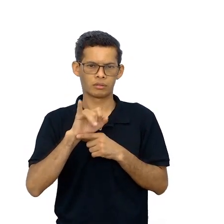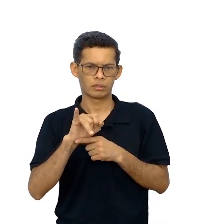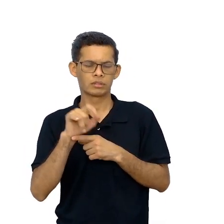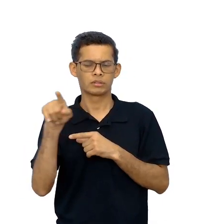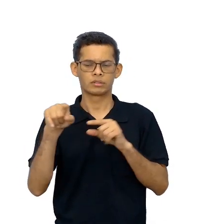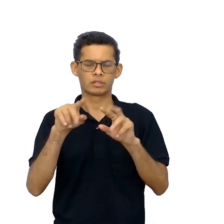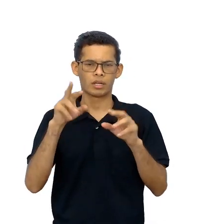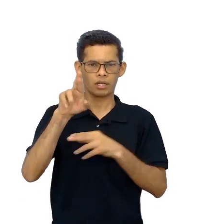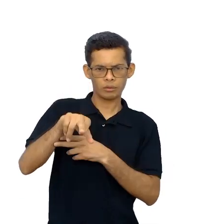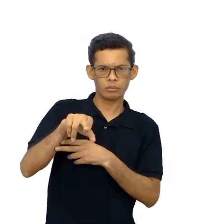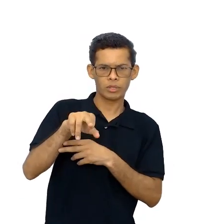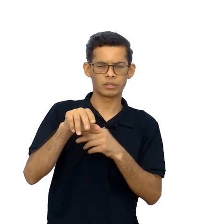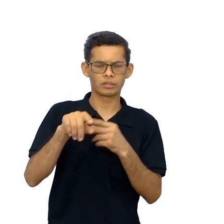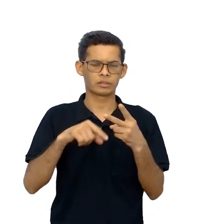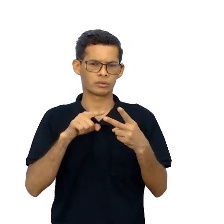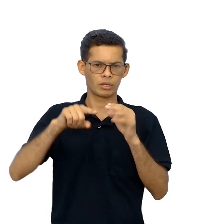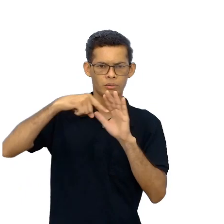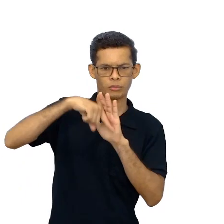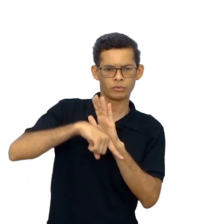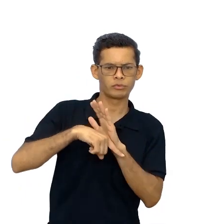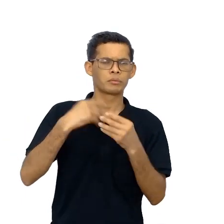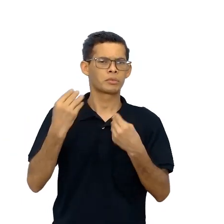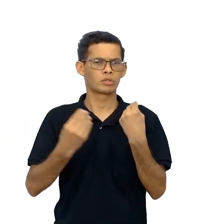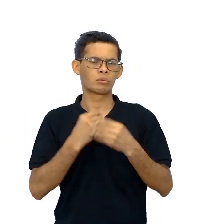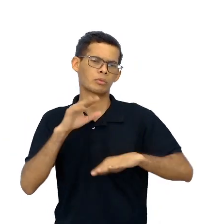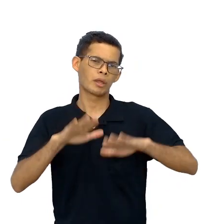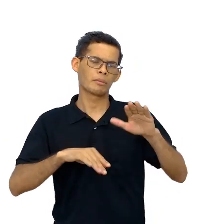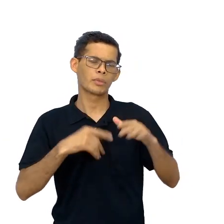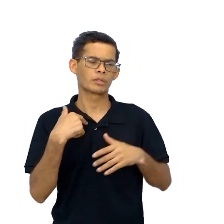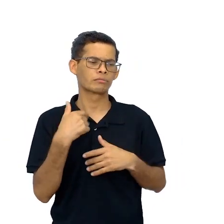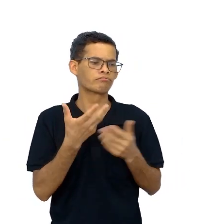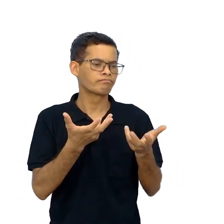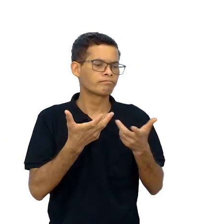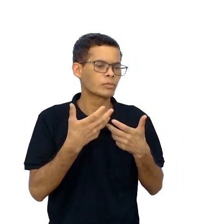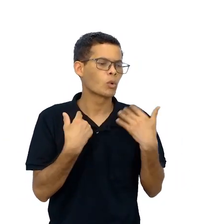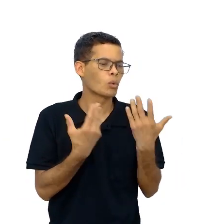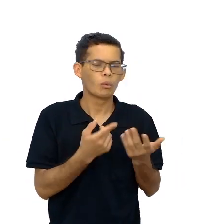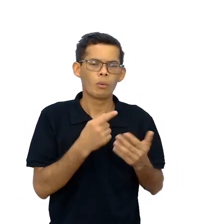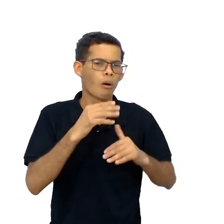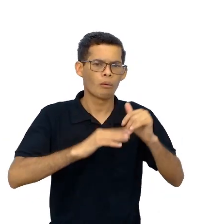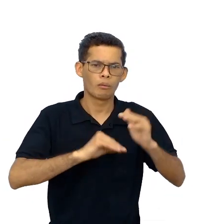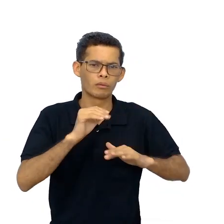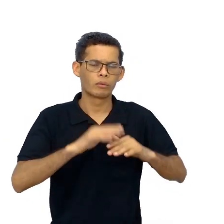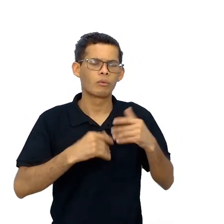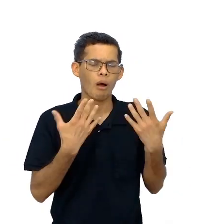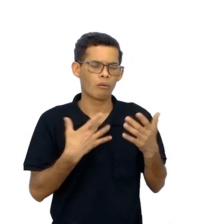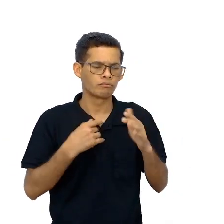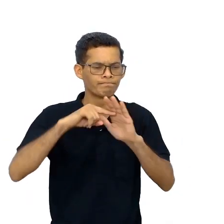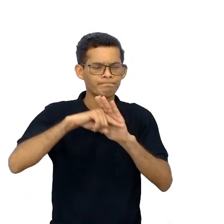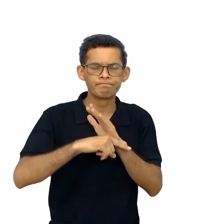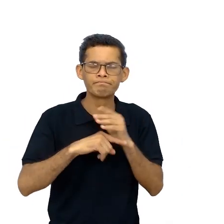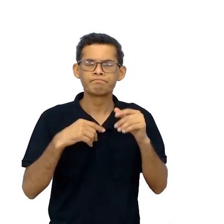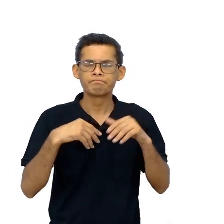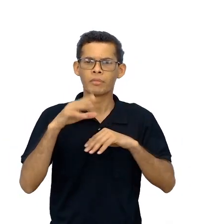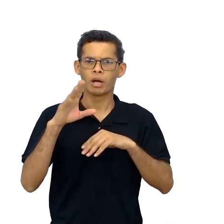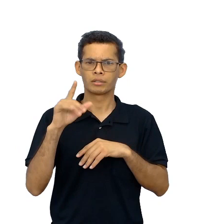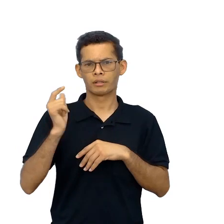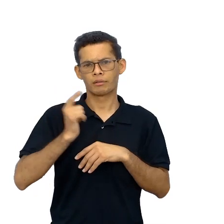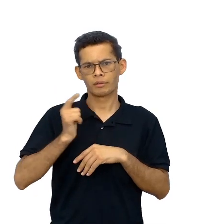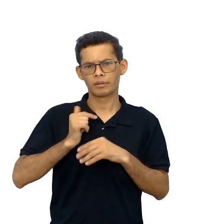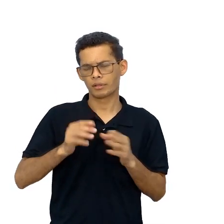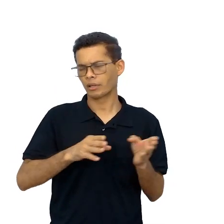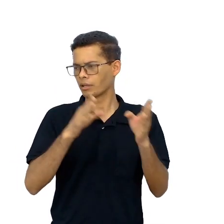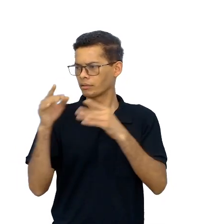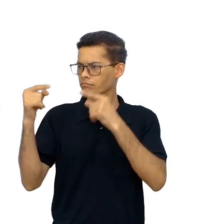aprofundamento, de acordo com a habilidade que eu quero ou desenvolver, me aprofundar, eu tenho uma relação com uma